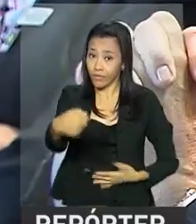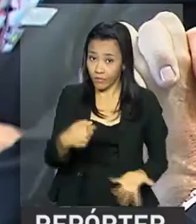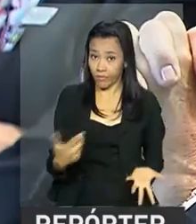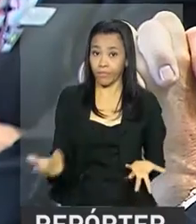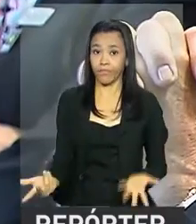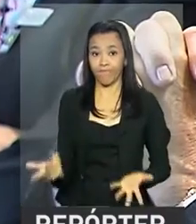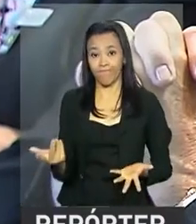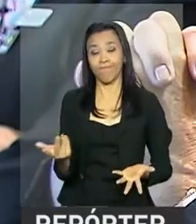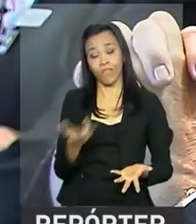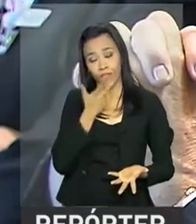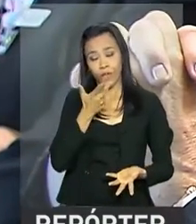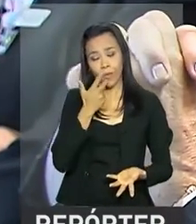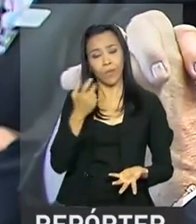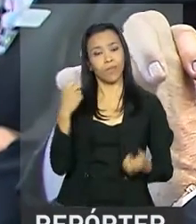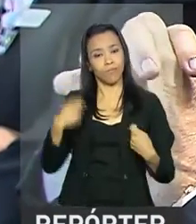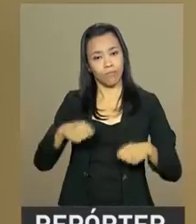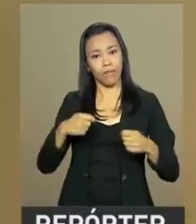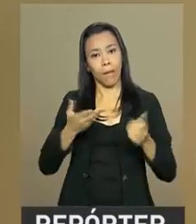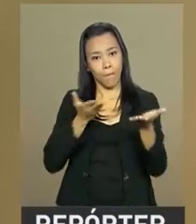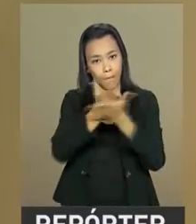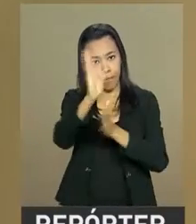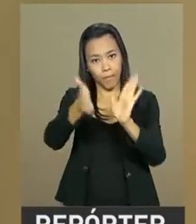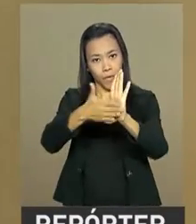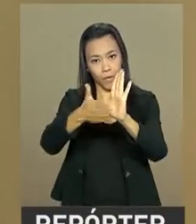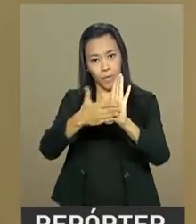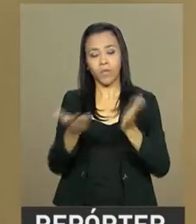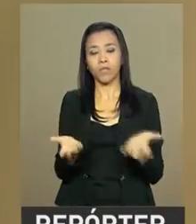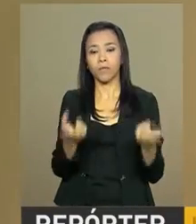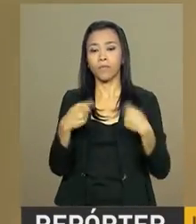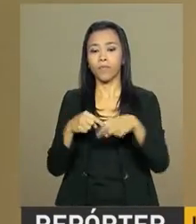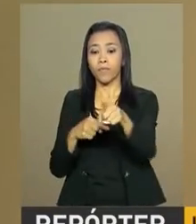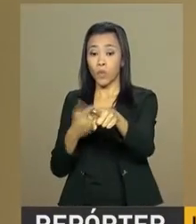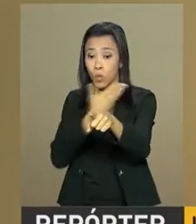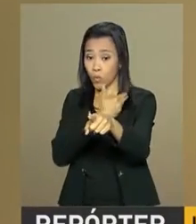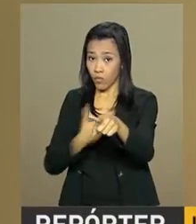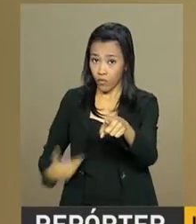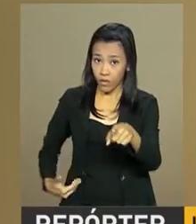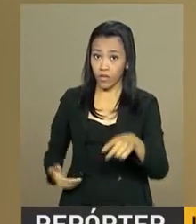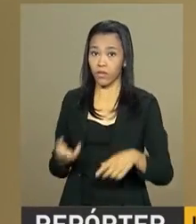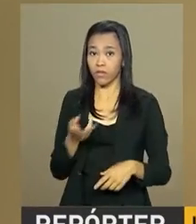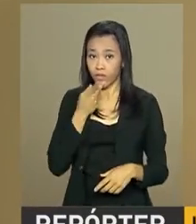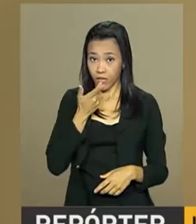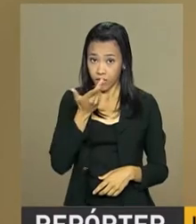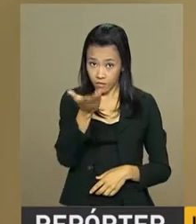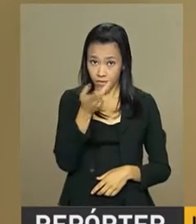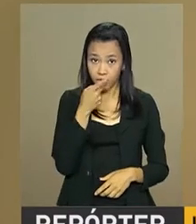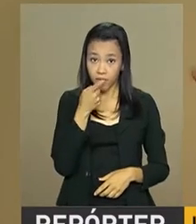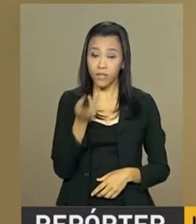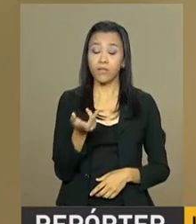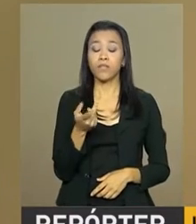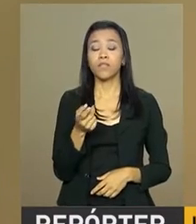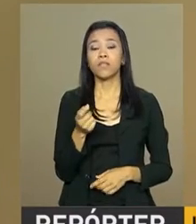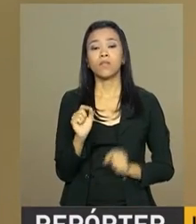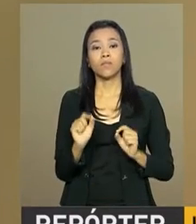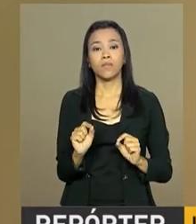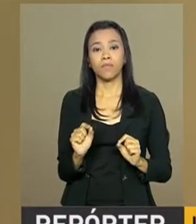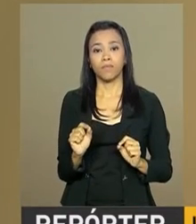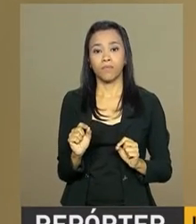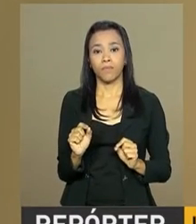da aprovação da proposta o governo deixará de ser o grande absorvedor de poupança da economia